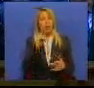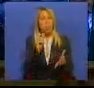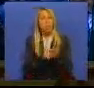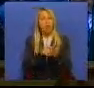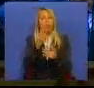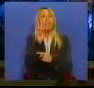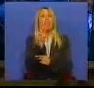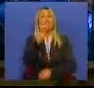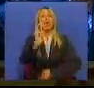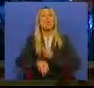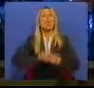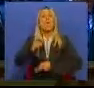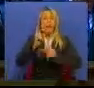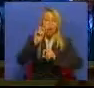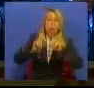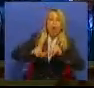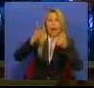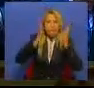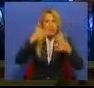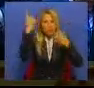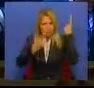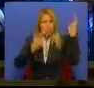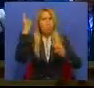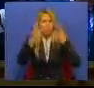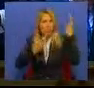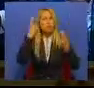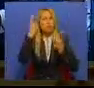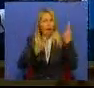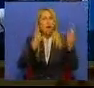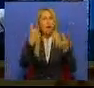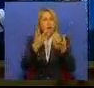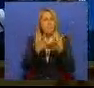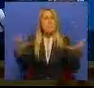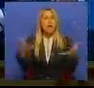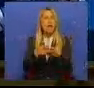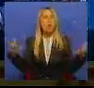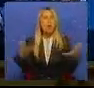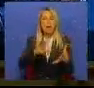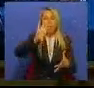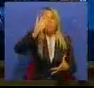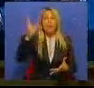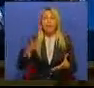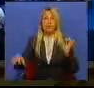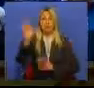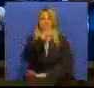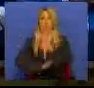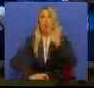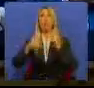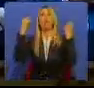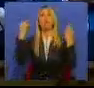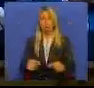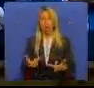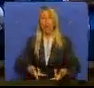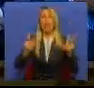um indicador que merece reflexão, a esmagadora maioria dos países europeus têm mais